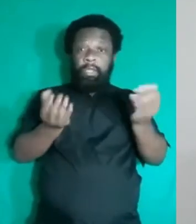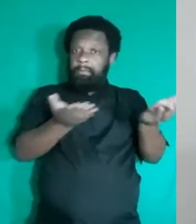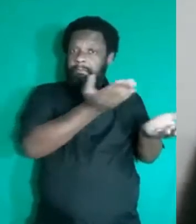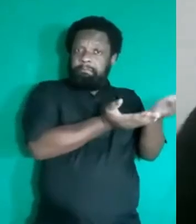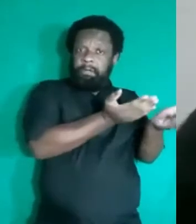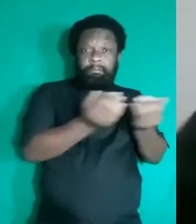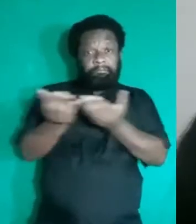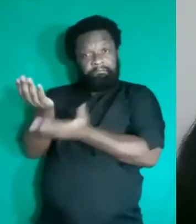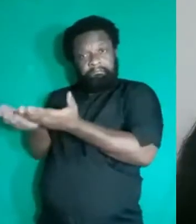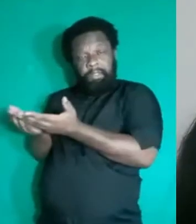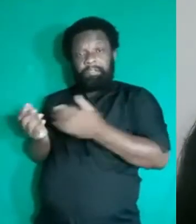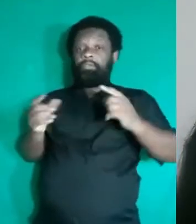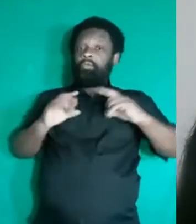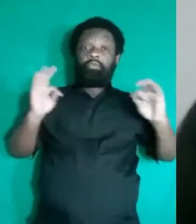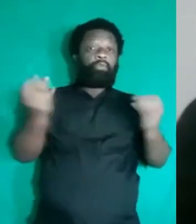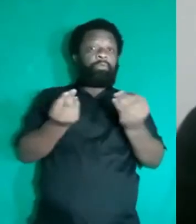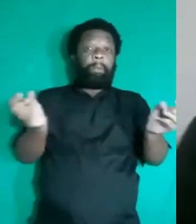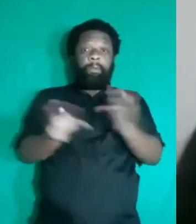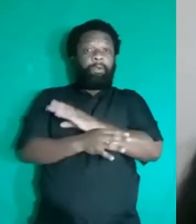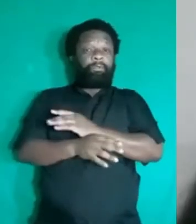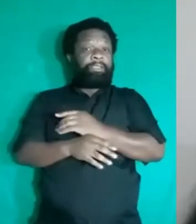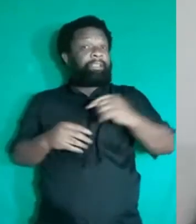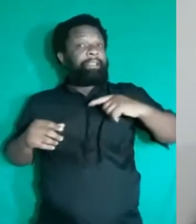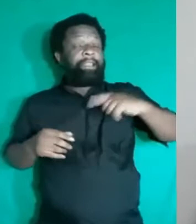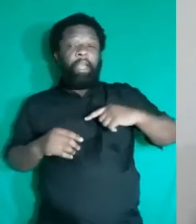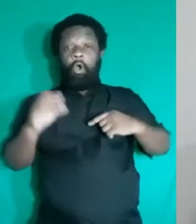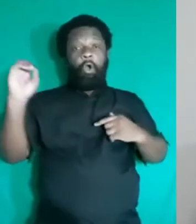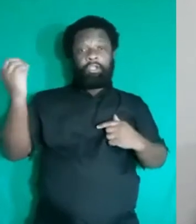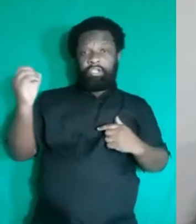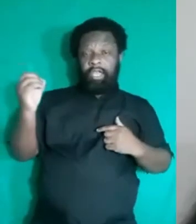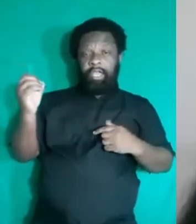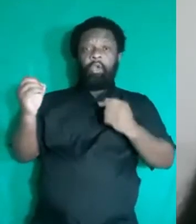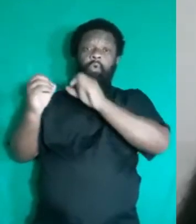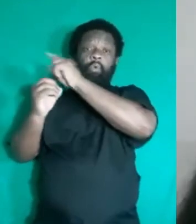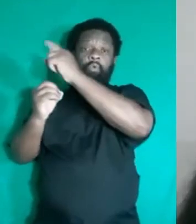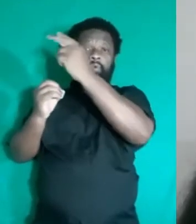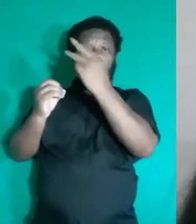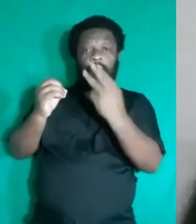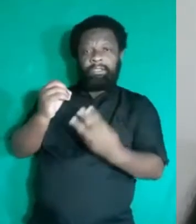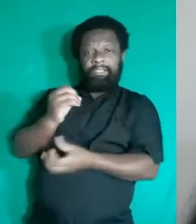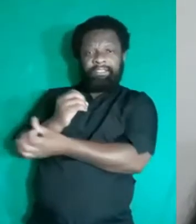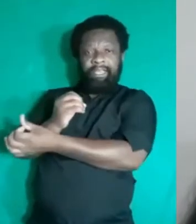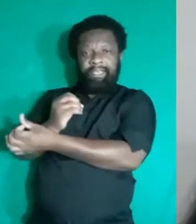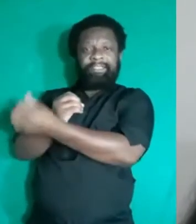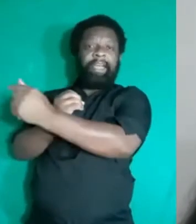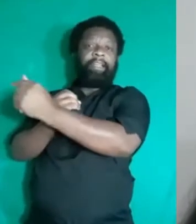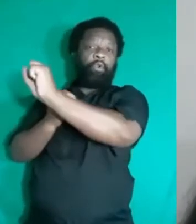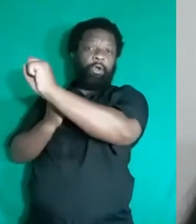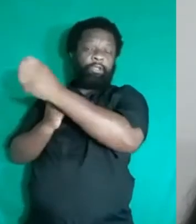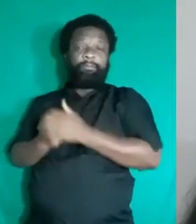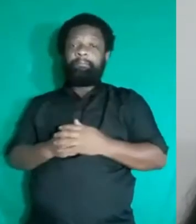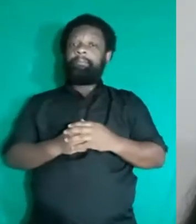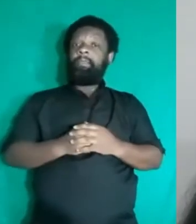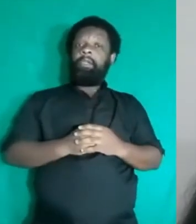aqui. Vê se vocês concordam que todo mundo se estabilizou. Os hidrogênios se estabilizaram com os 2 elétrons que eles precisam. Os